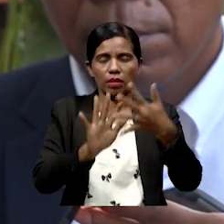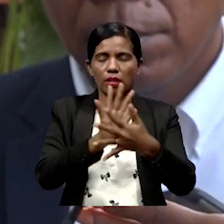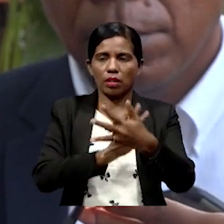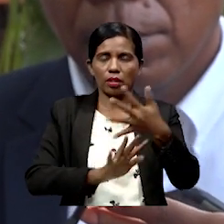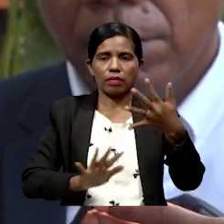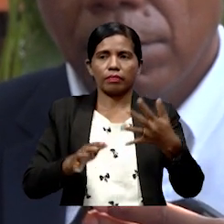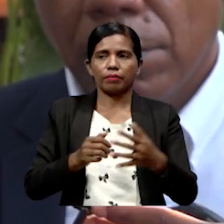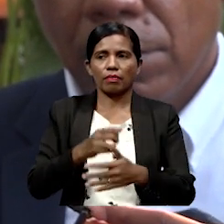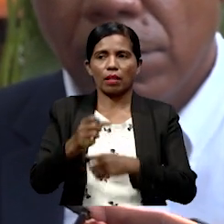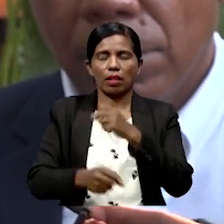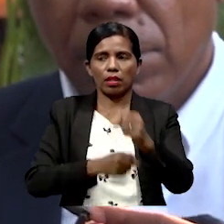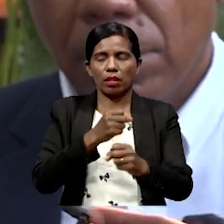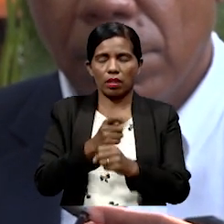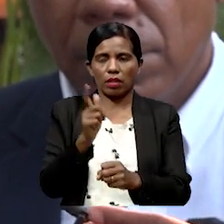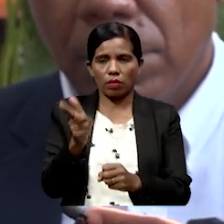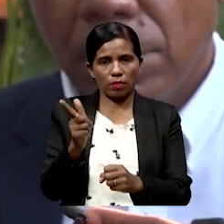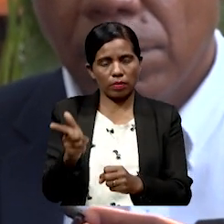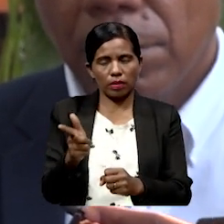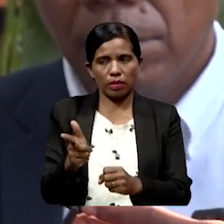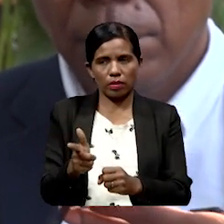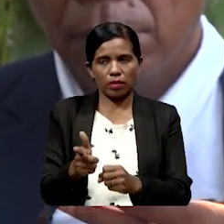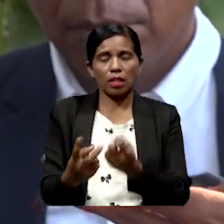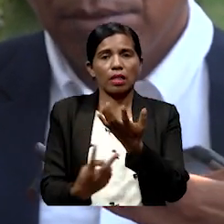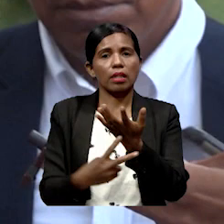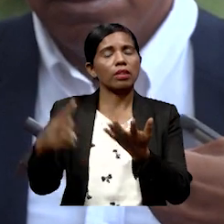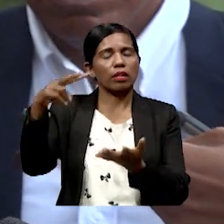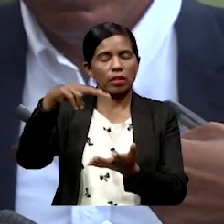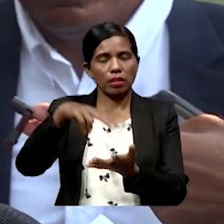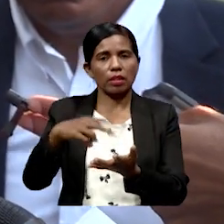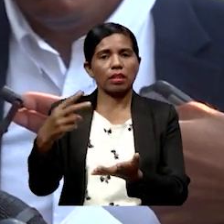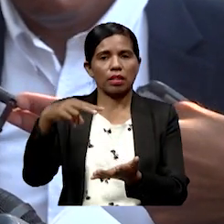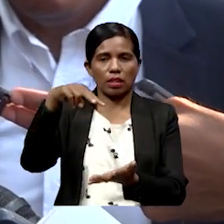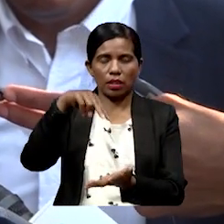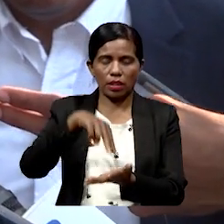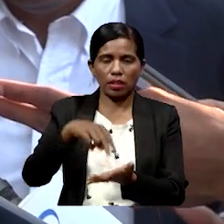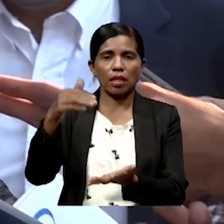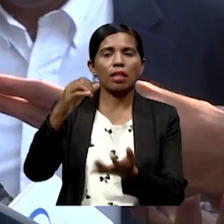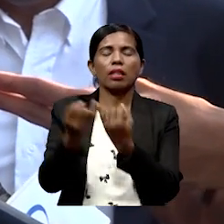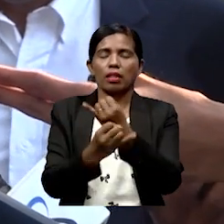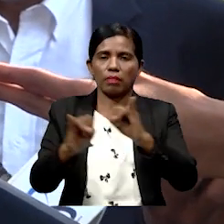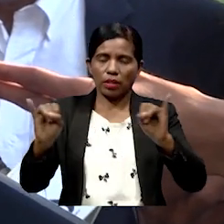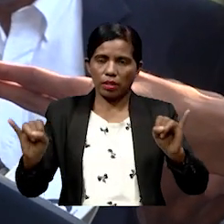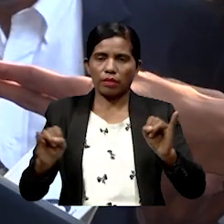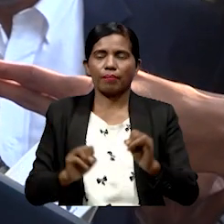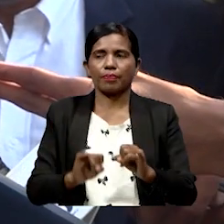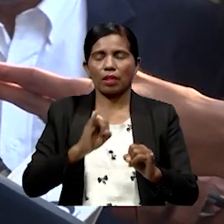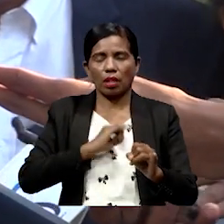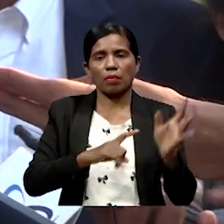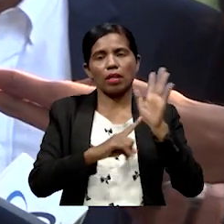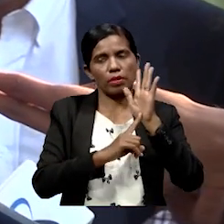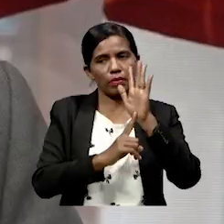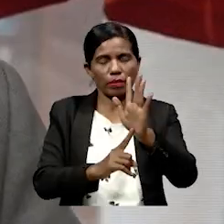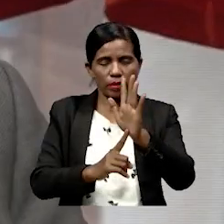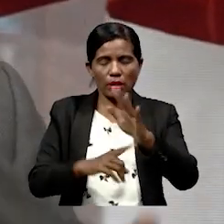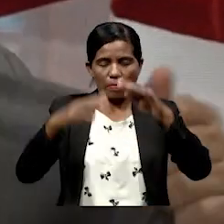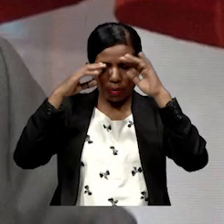a tina da Rua Nulo, restauração e a independência. Portanto, eu me informo a Sua Excelência